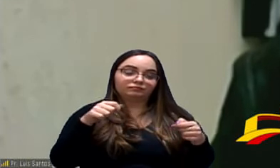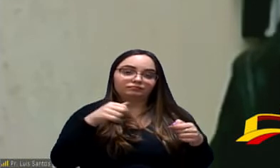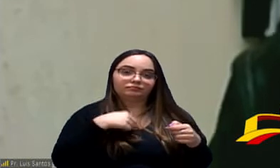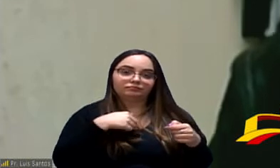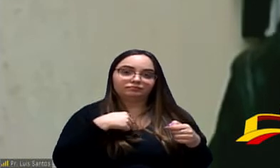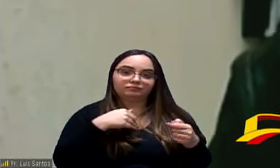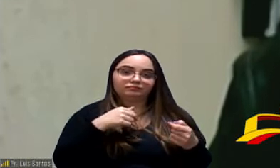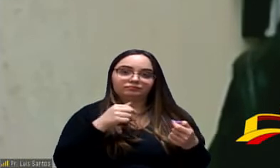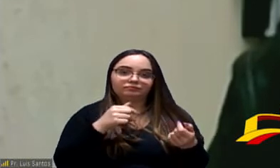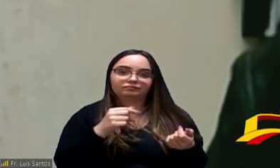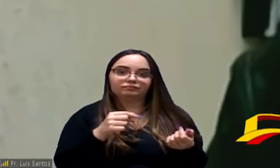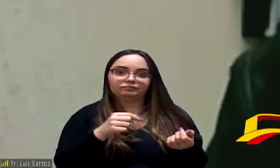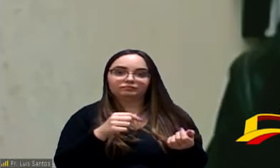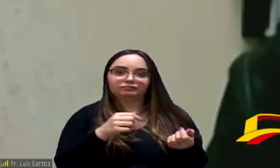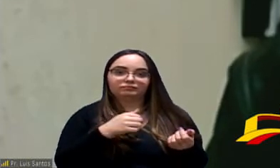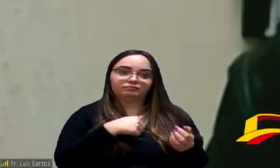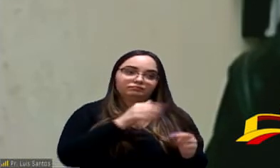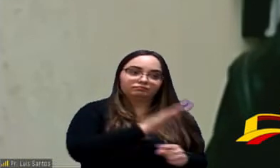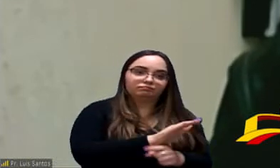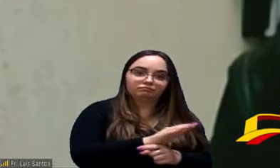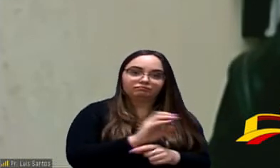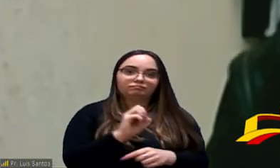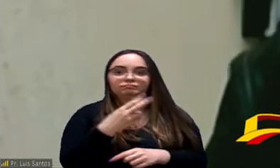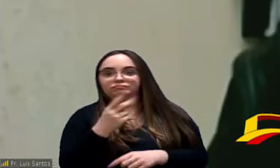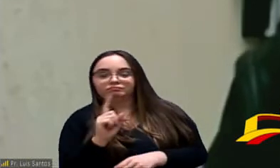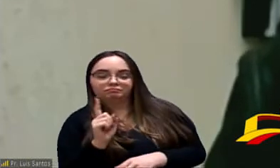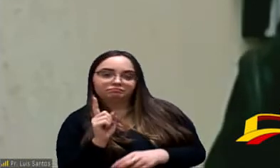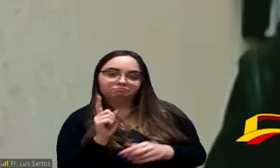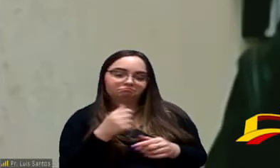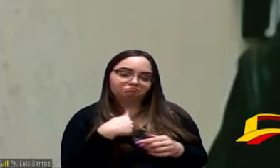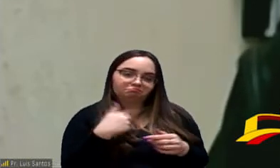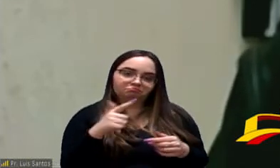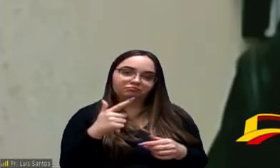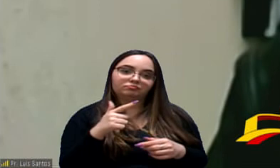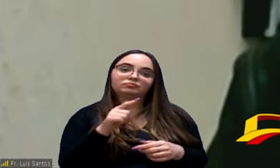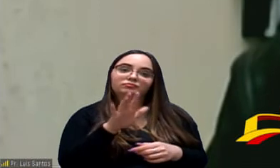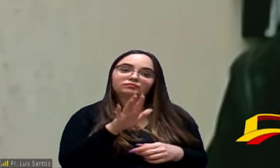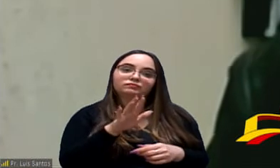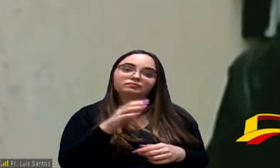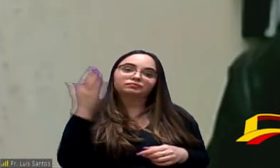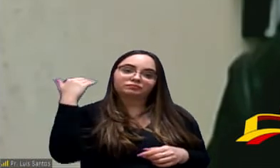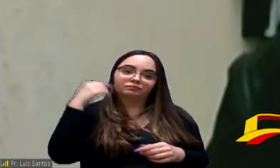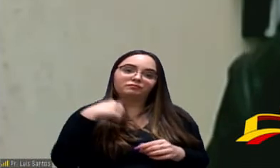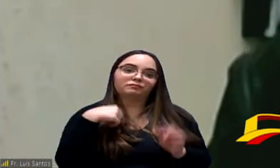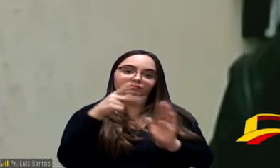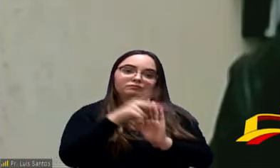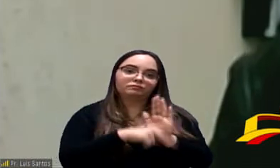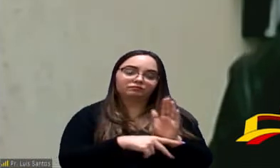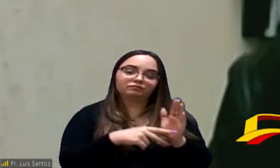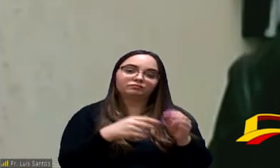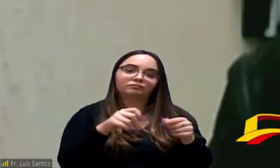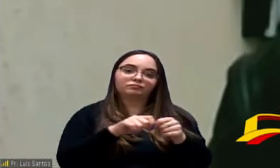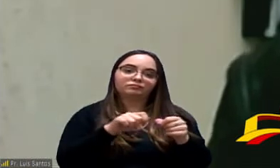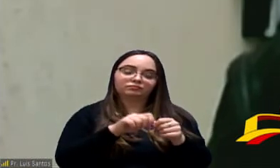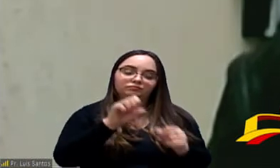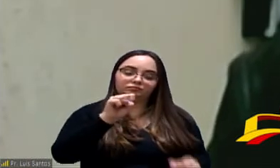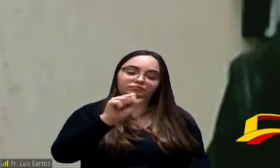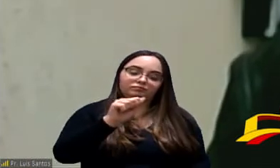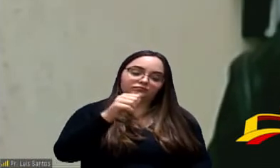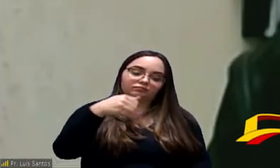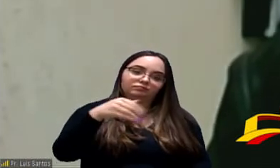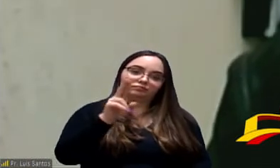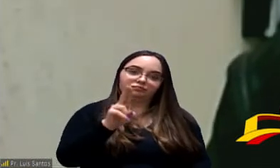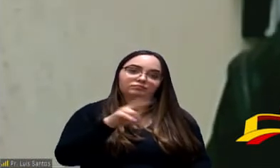ninguém sobre essa questão de ser ou não, de lutar, mas apresentei o projeto do SAMU Animal, que é